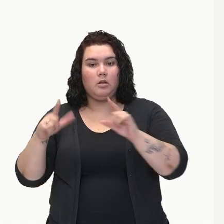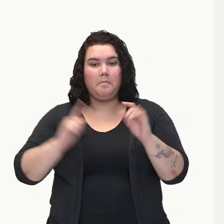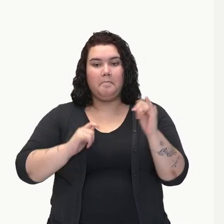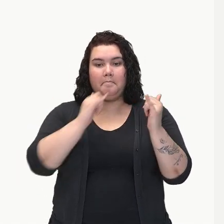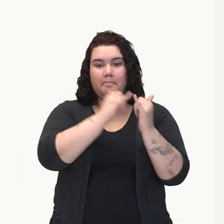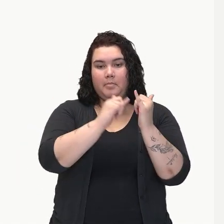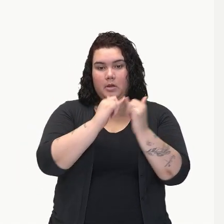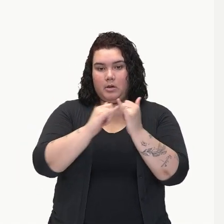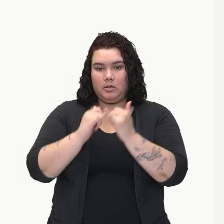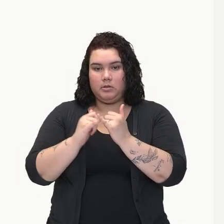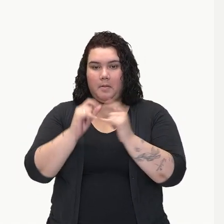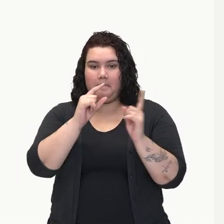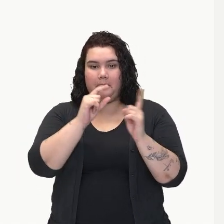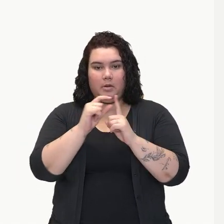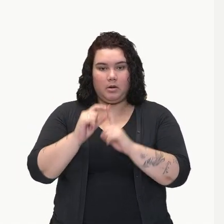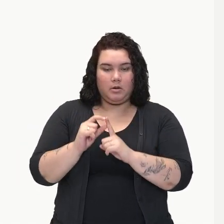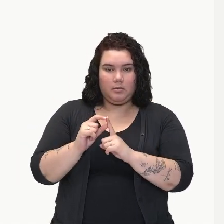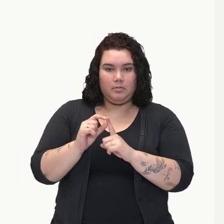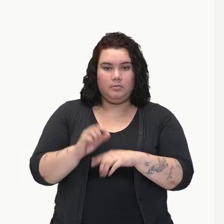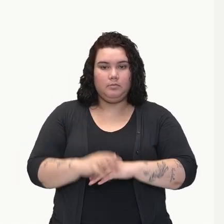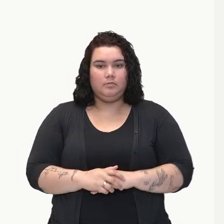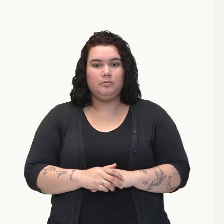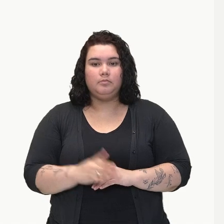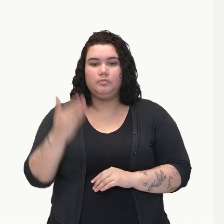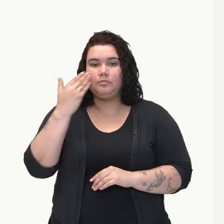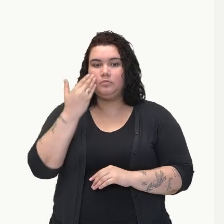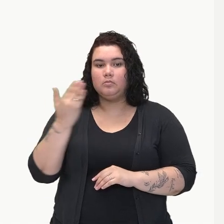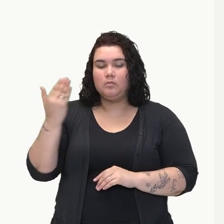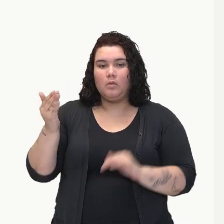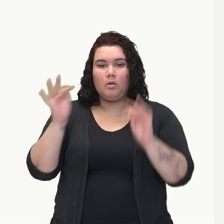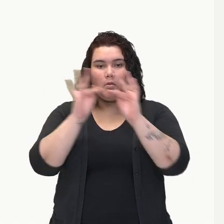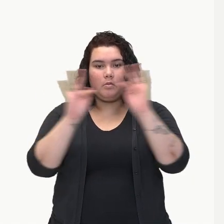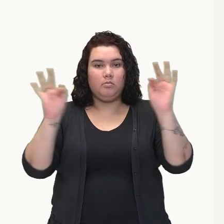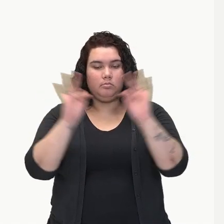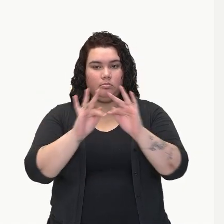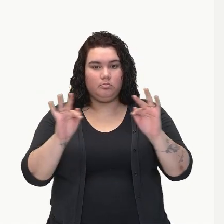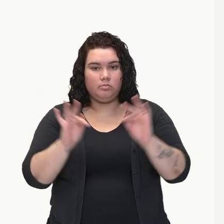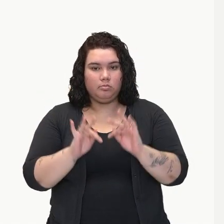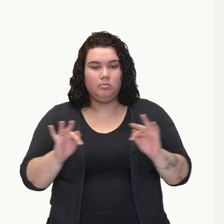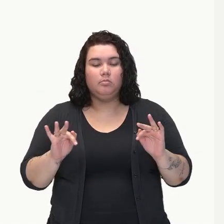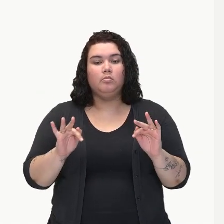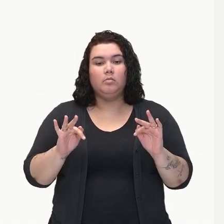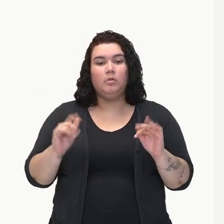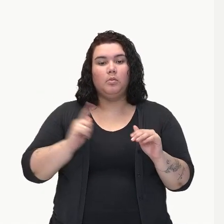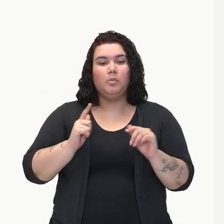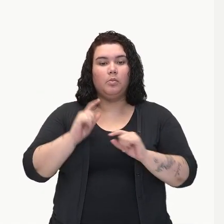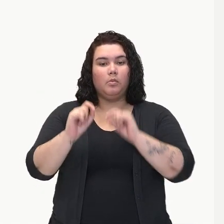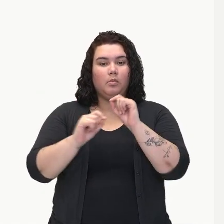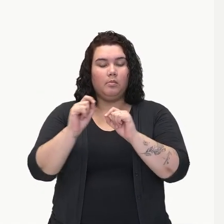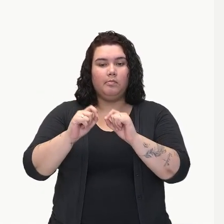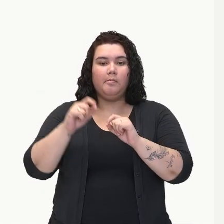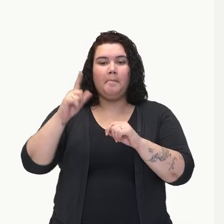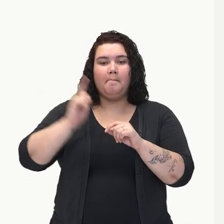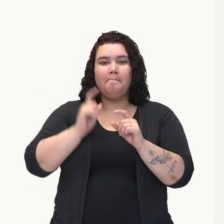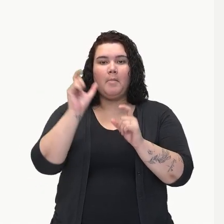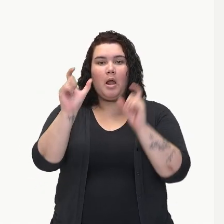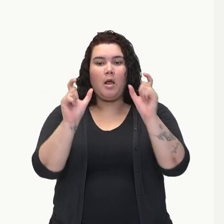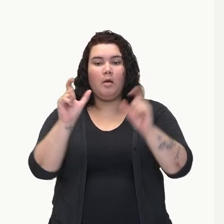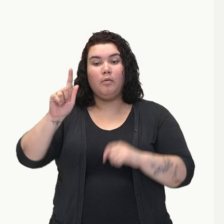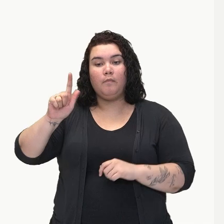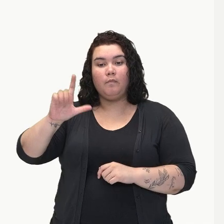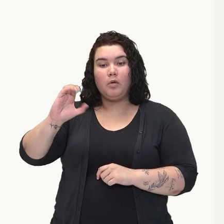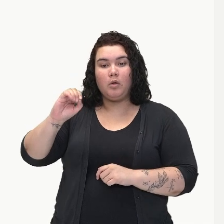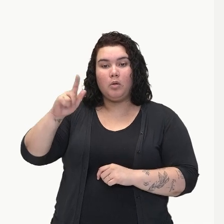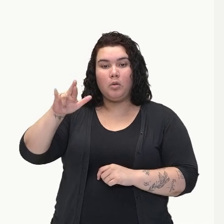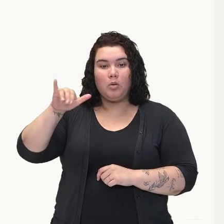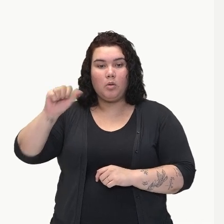parecidas no fim de uma palavra. Então, olha lá. São rudes, severos, sedentos de glória, já prélios incitam, já cantam vitória. A,